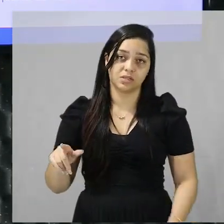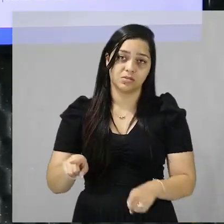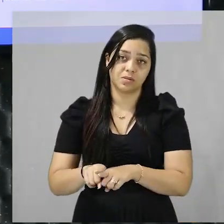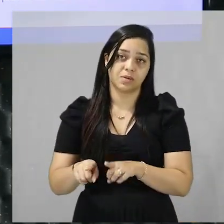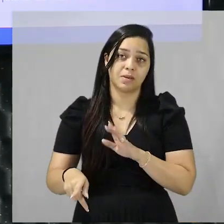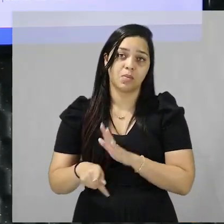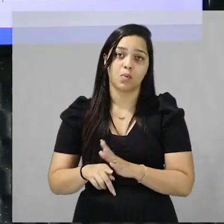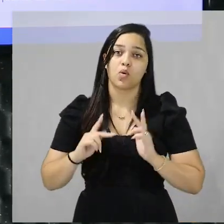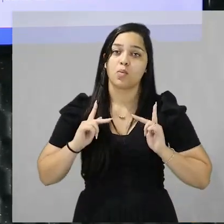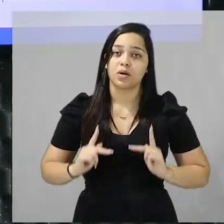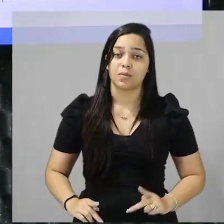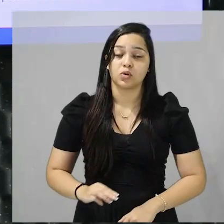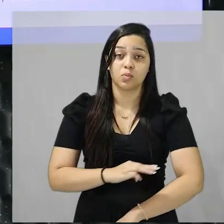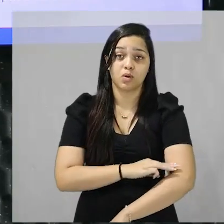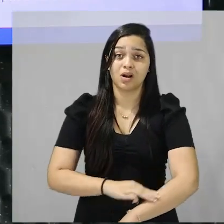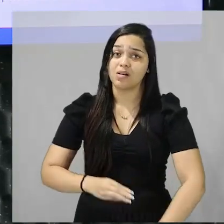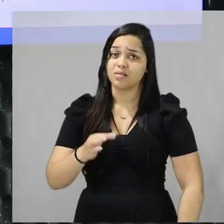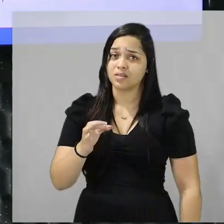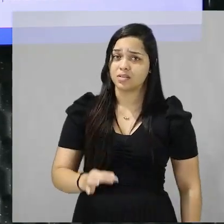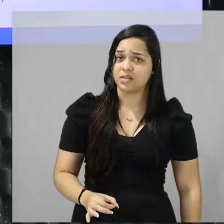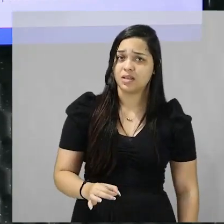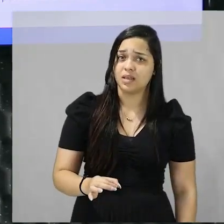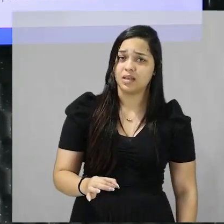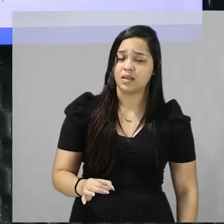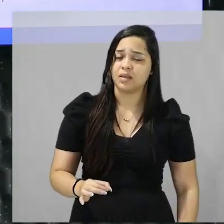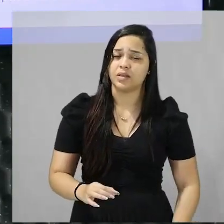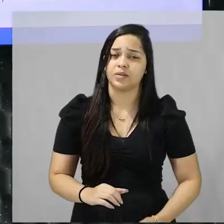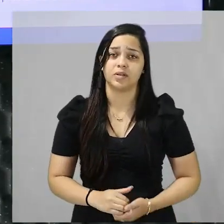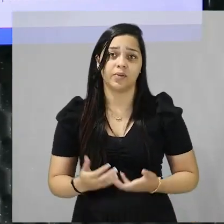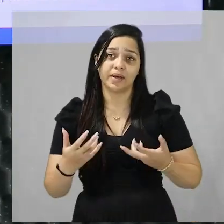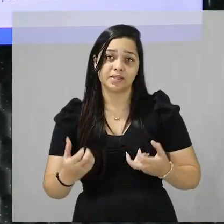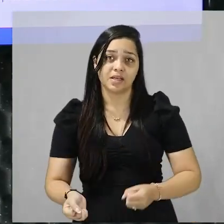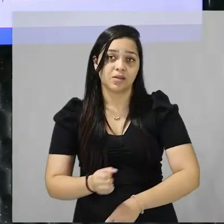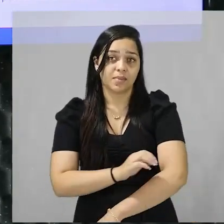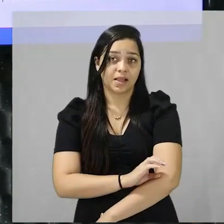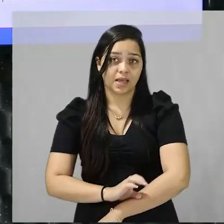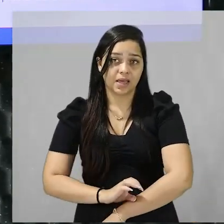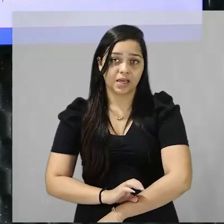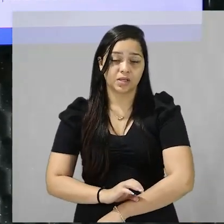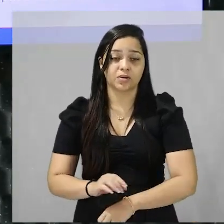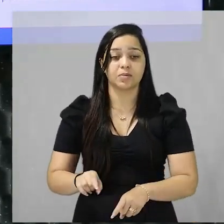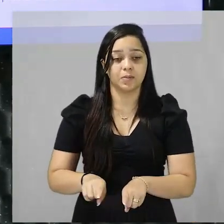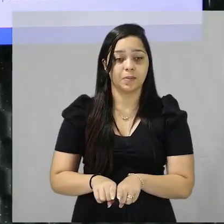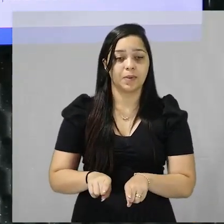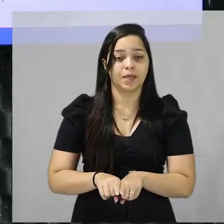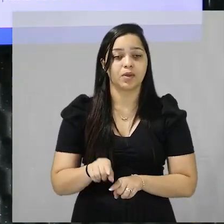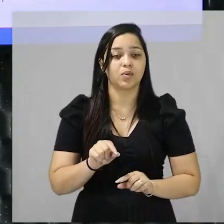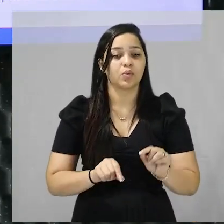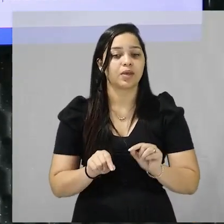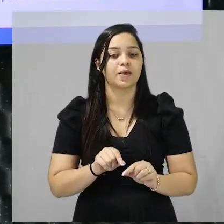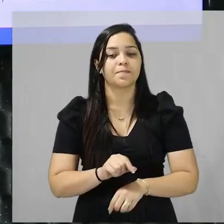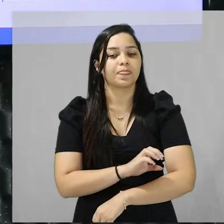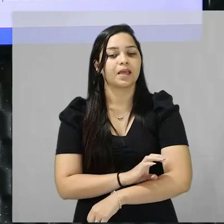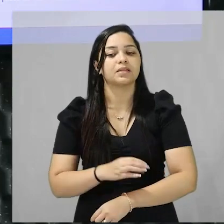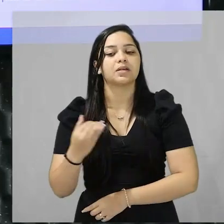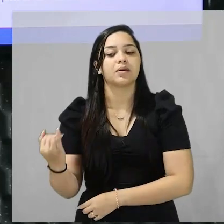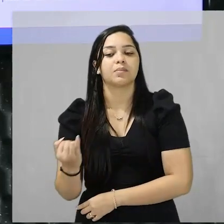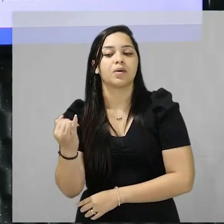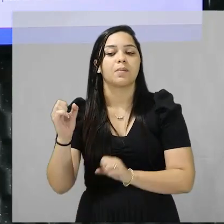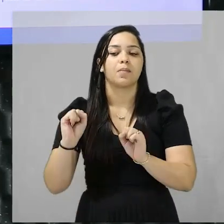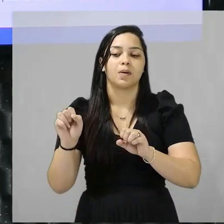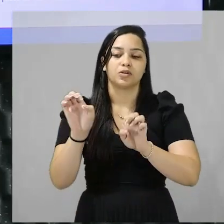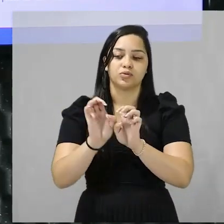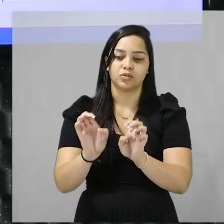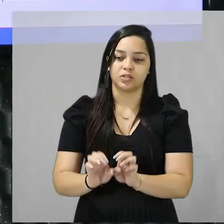é um comportamento moral adequado, não é asseverado pela ética. Os pressupostos éticos são essenciais para